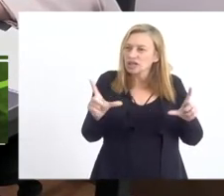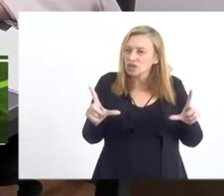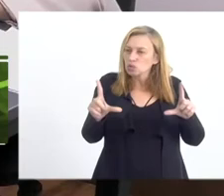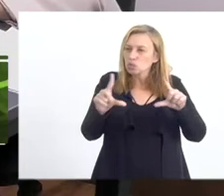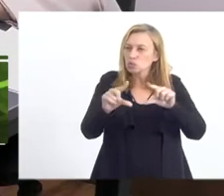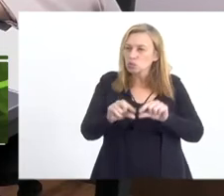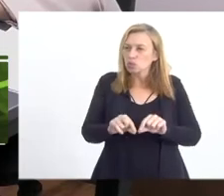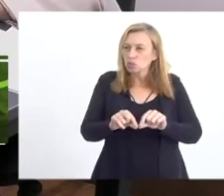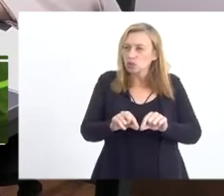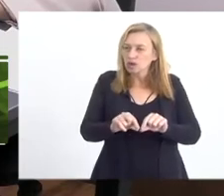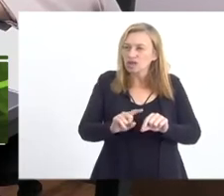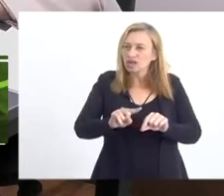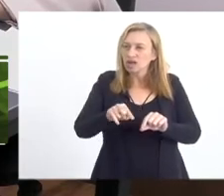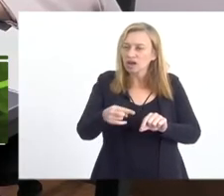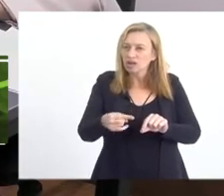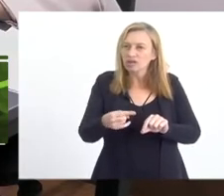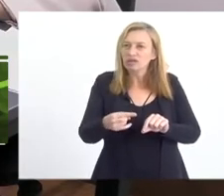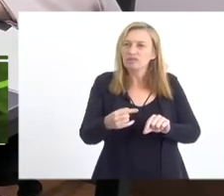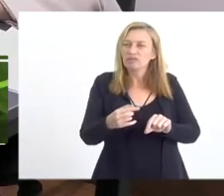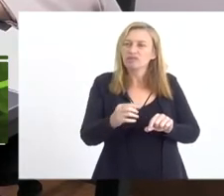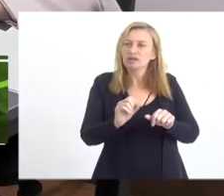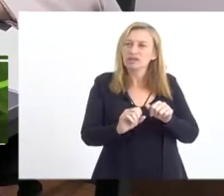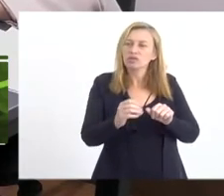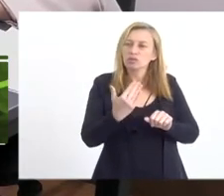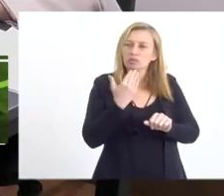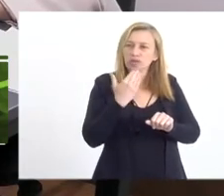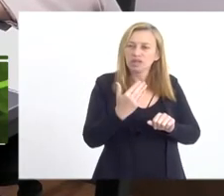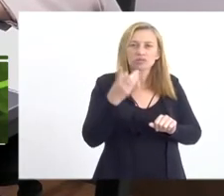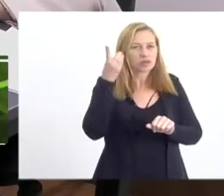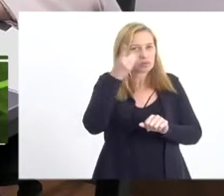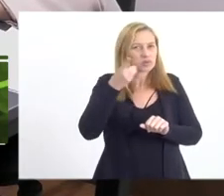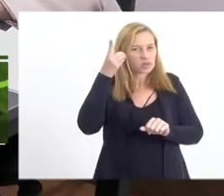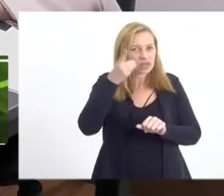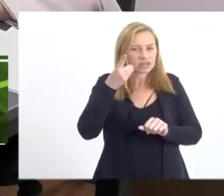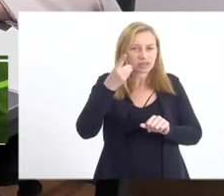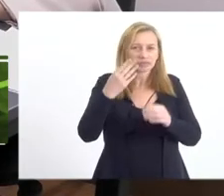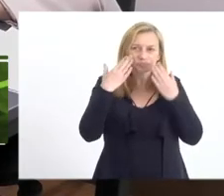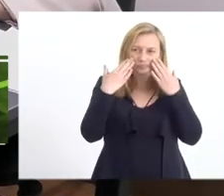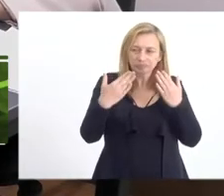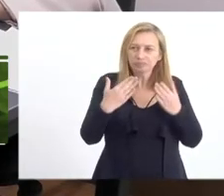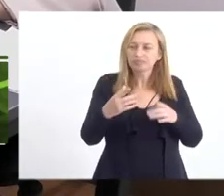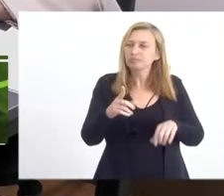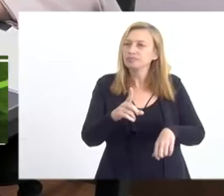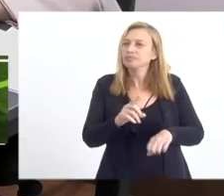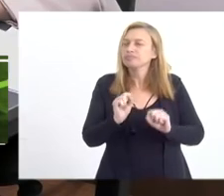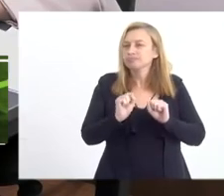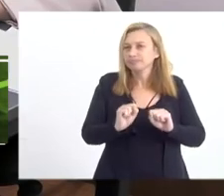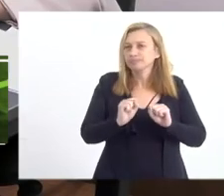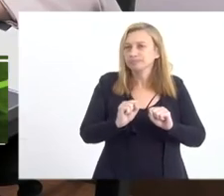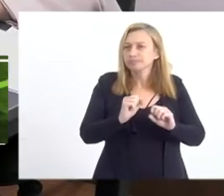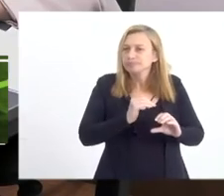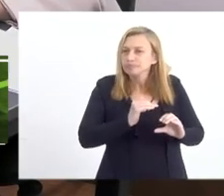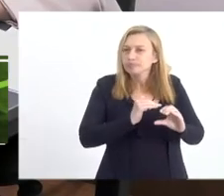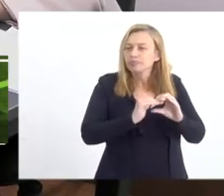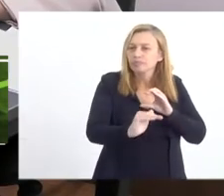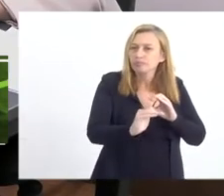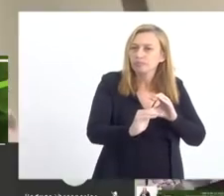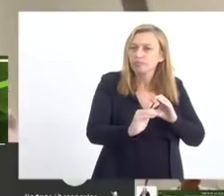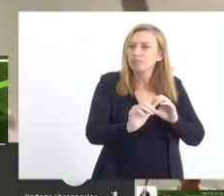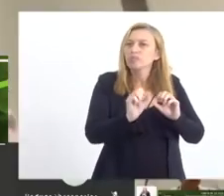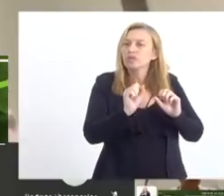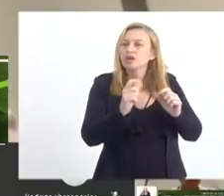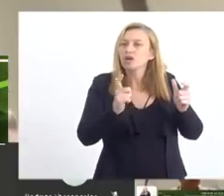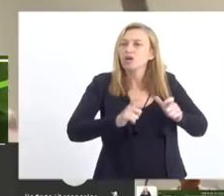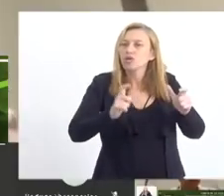apresentação, como a senhora sugeriu, deputada. E aí, ao mesmo tempo, se puder mandar um e-mail para onde ele pode